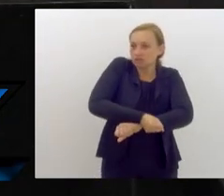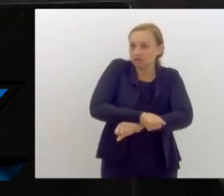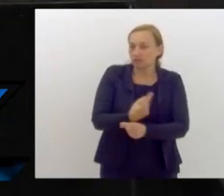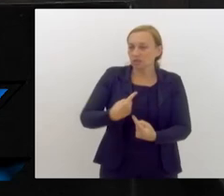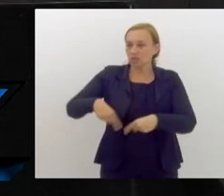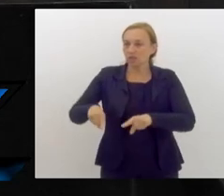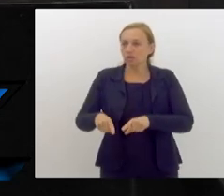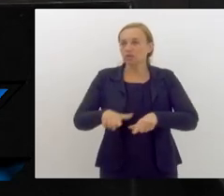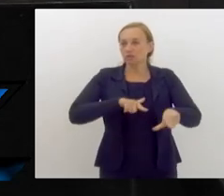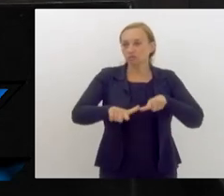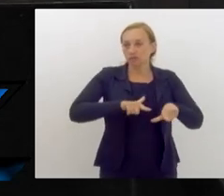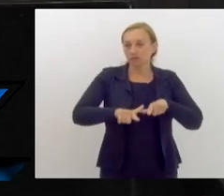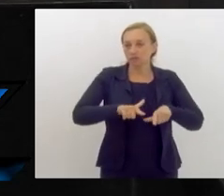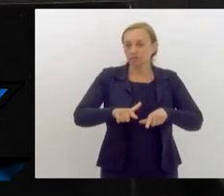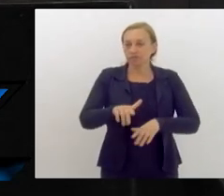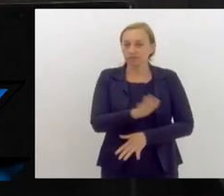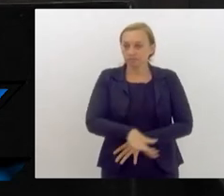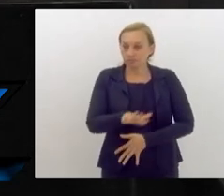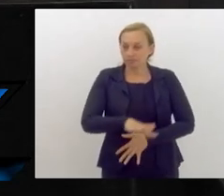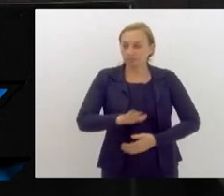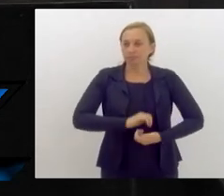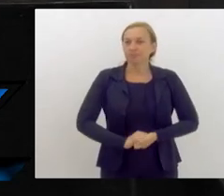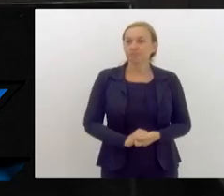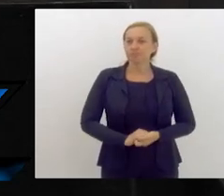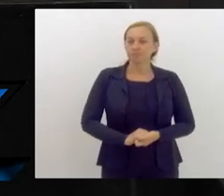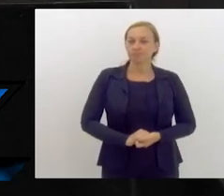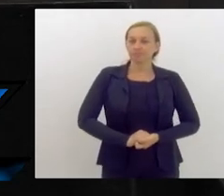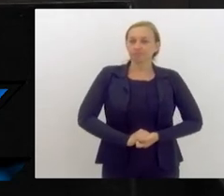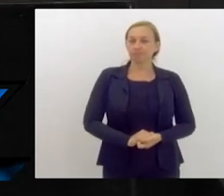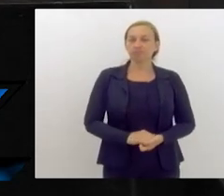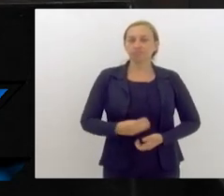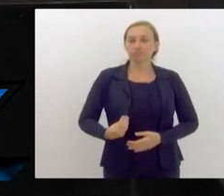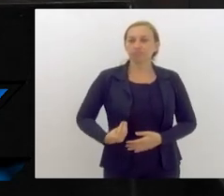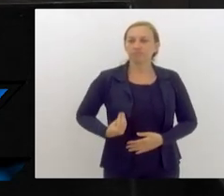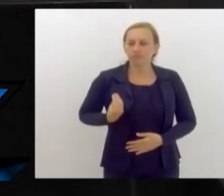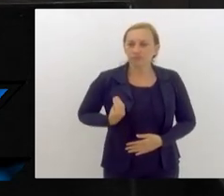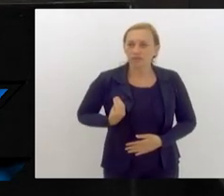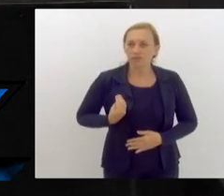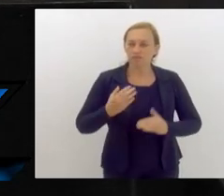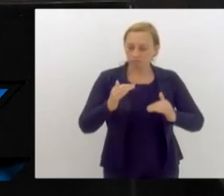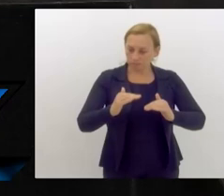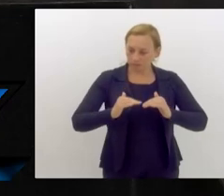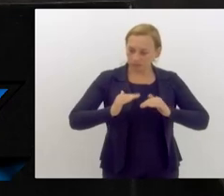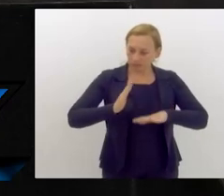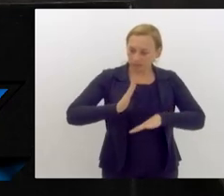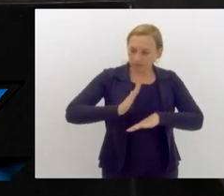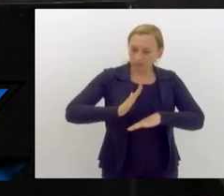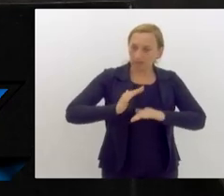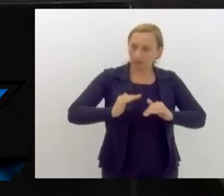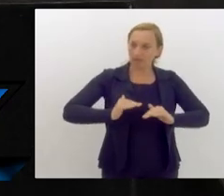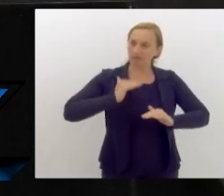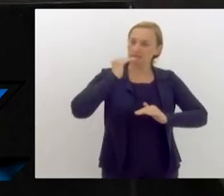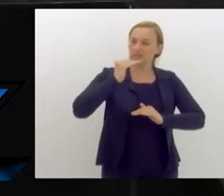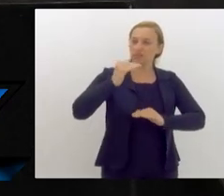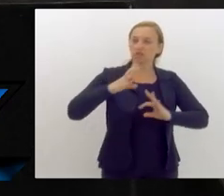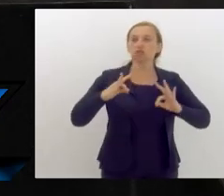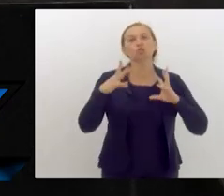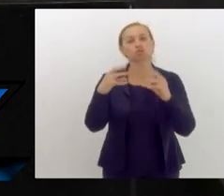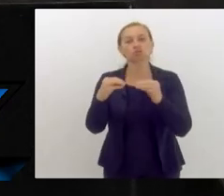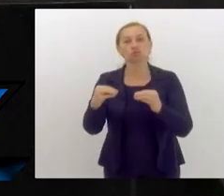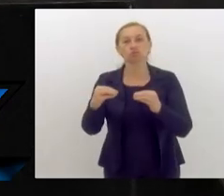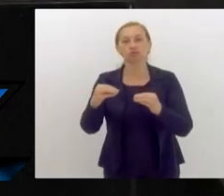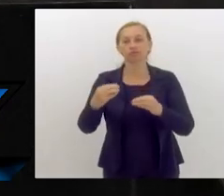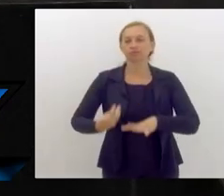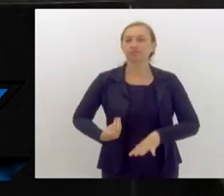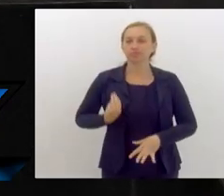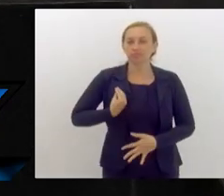infantil a vida tem que estar acima do lucro a vida tem